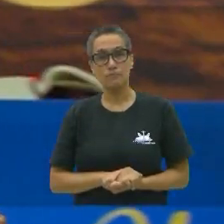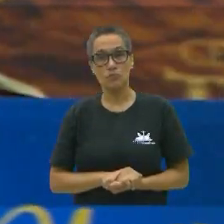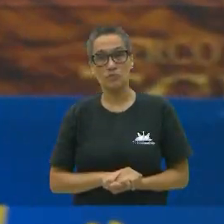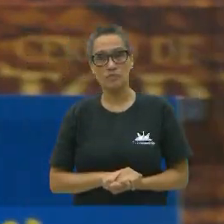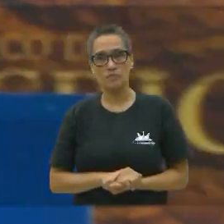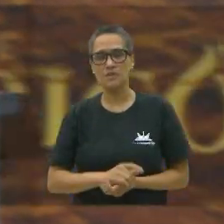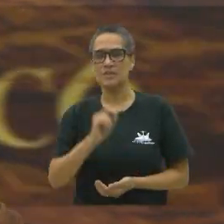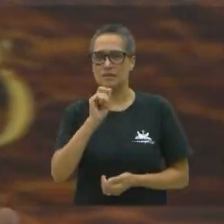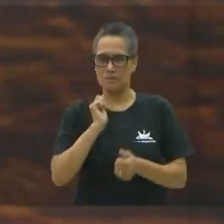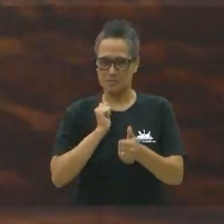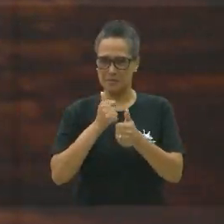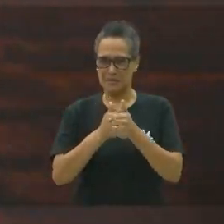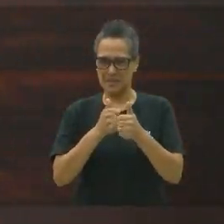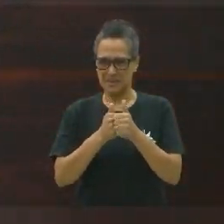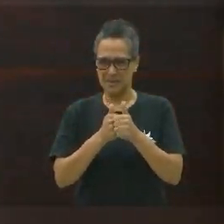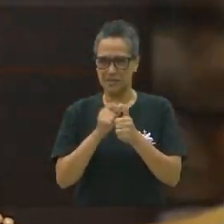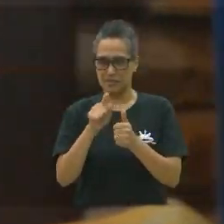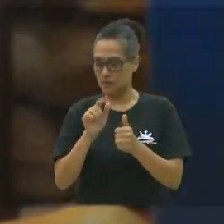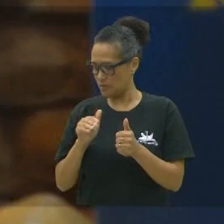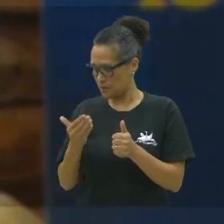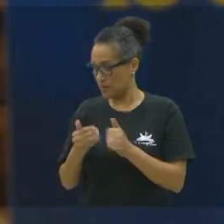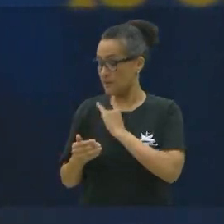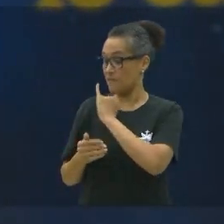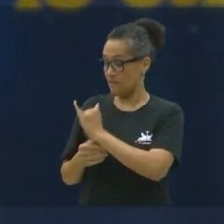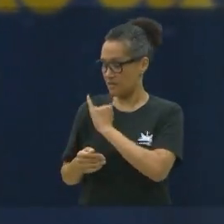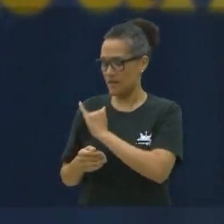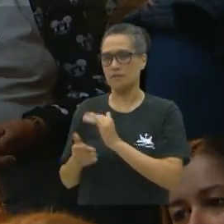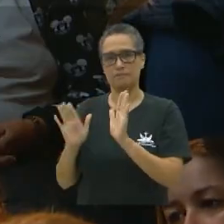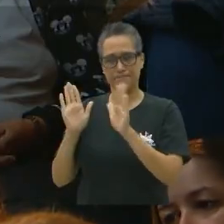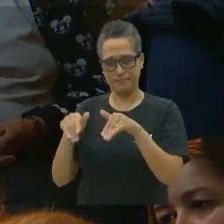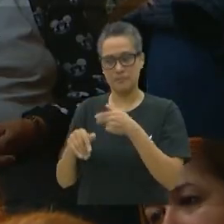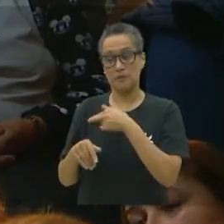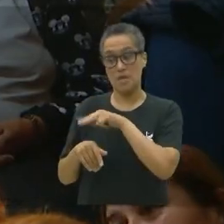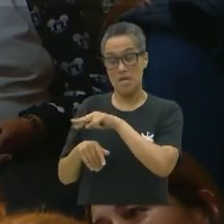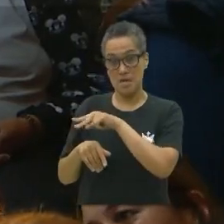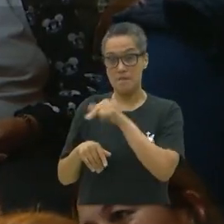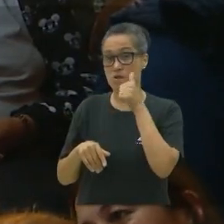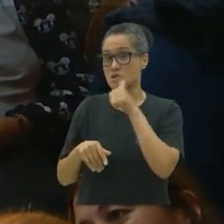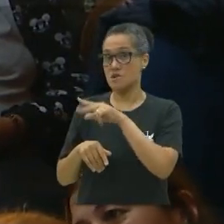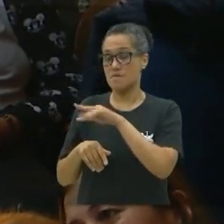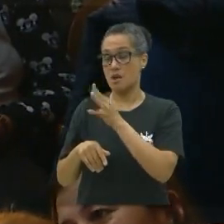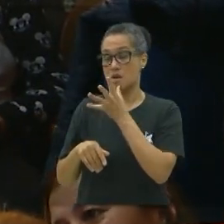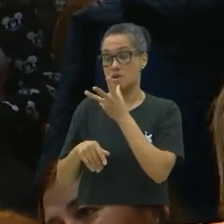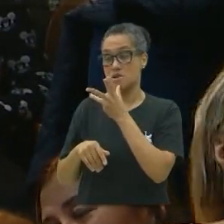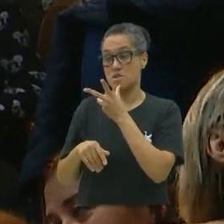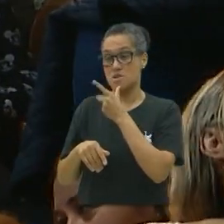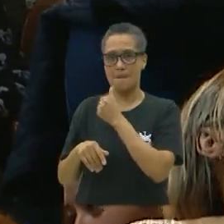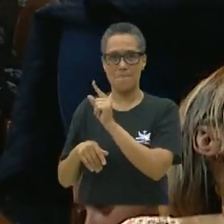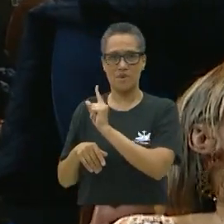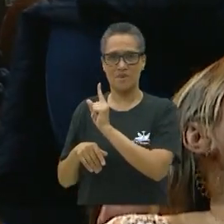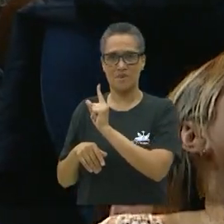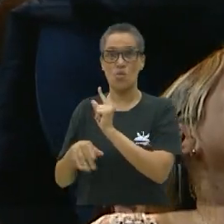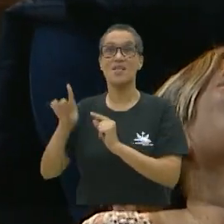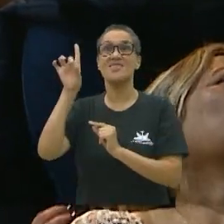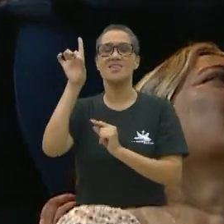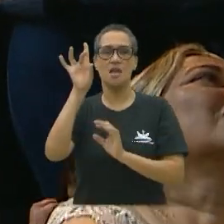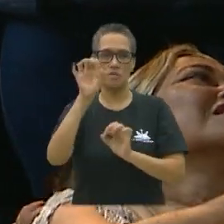Para quem está aí pertinho de você, diga de novo: meu irmão, minha irmã, Deus não demora, Deus capricha, confia